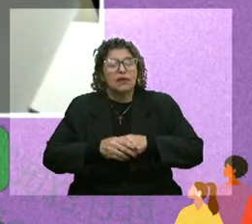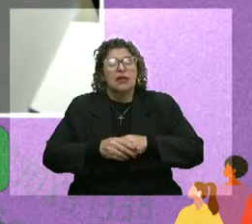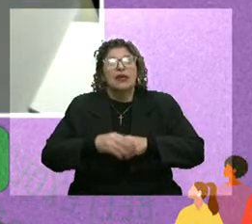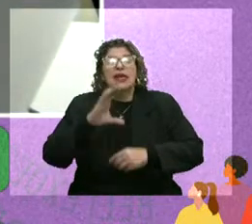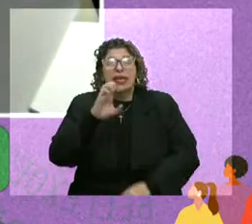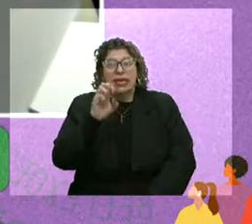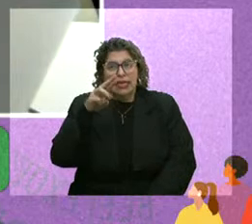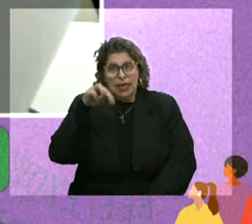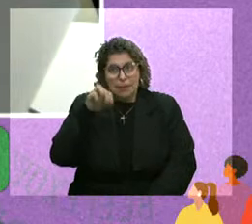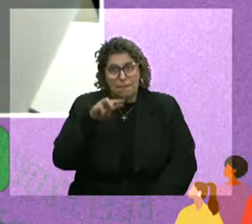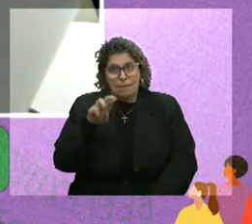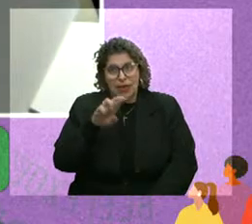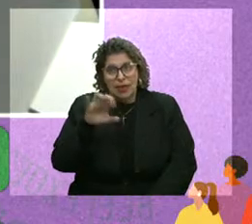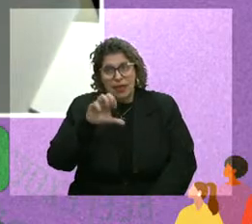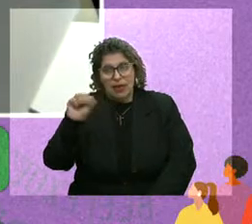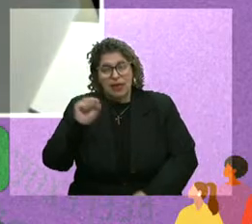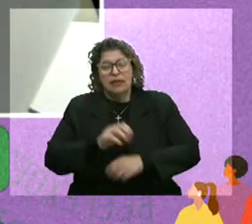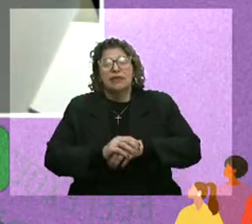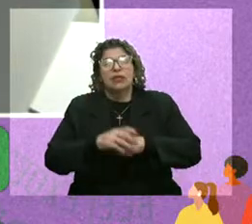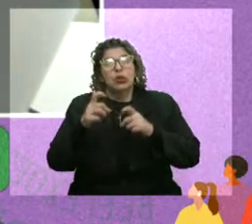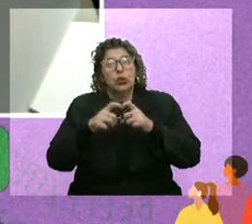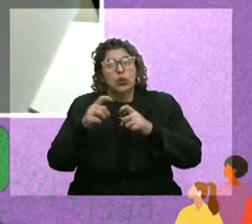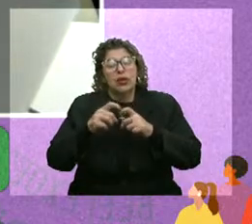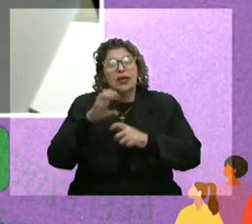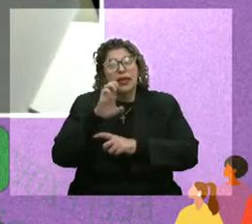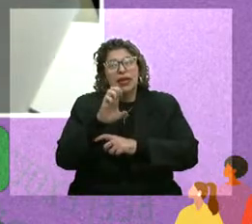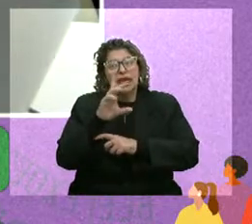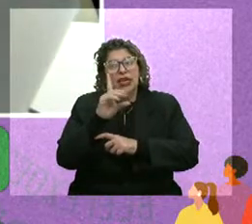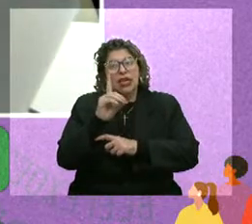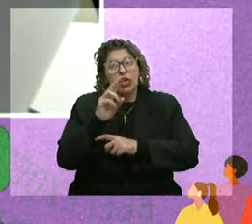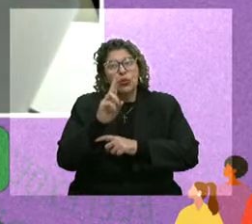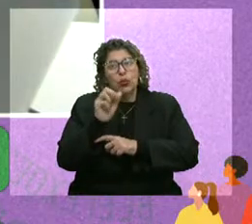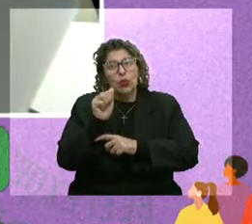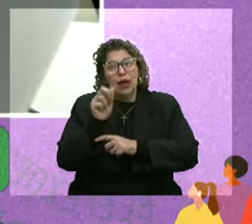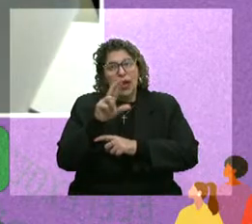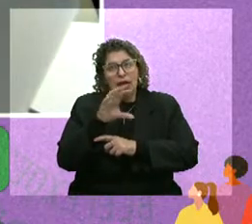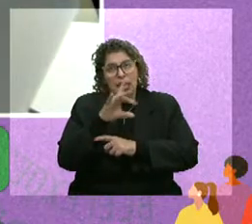CREMERGS, doutor Eduardo, doutor Carlos, entidade que